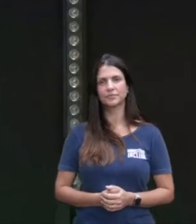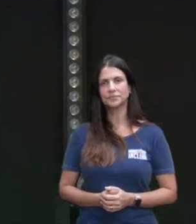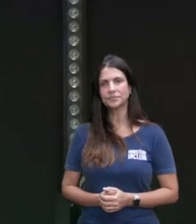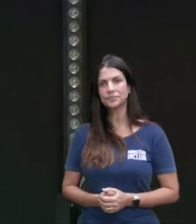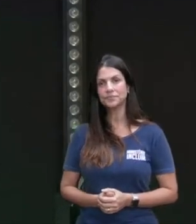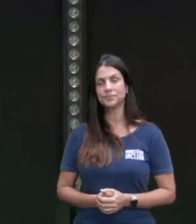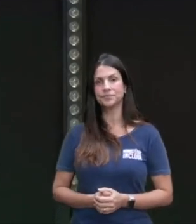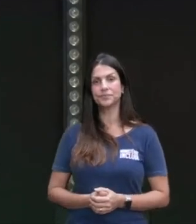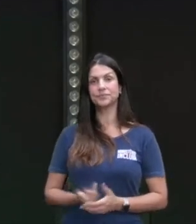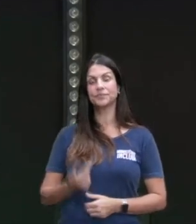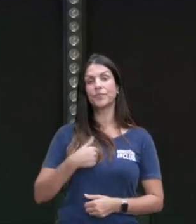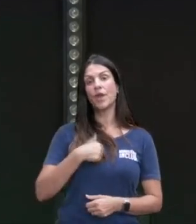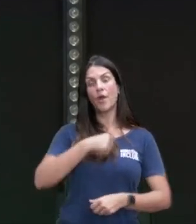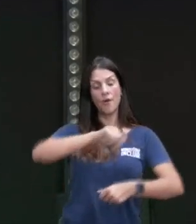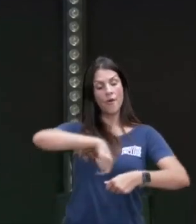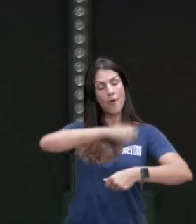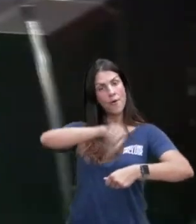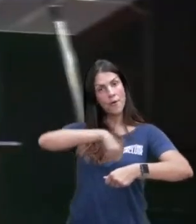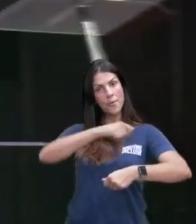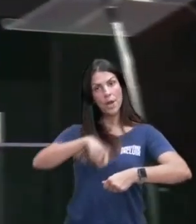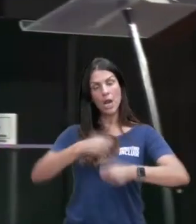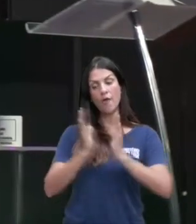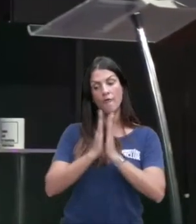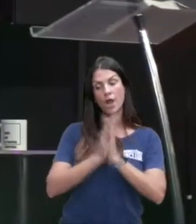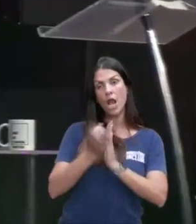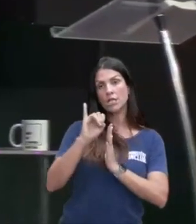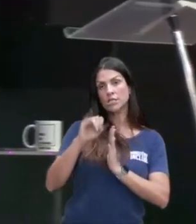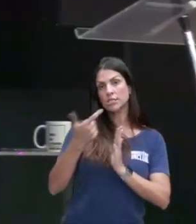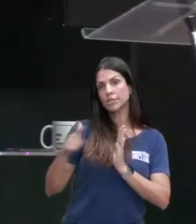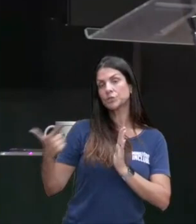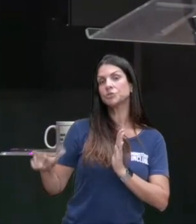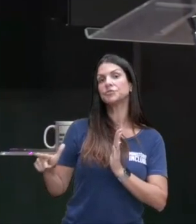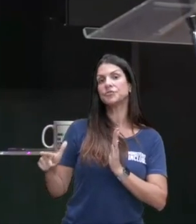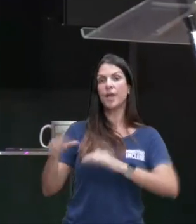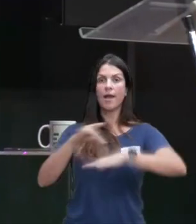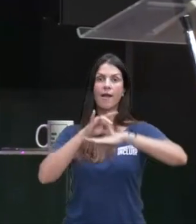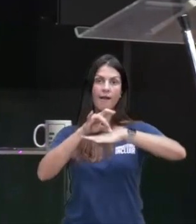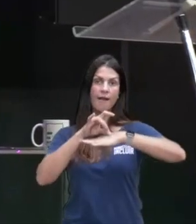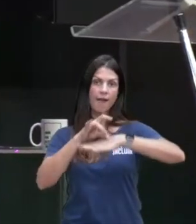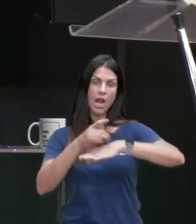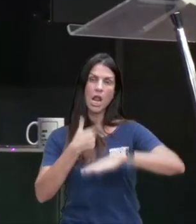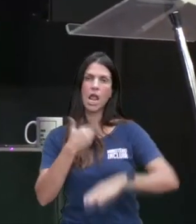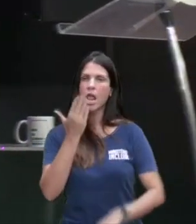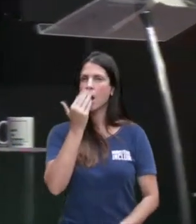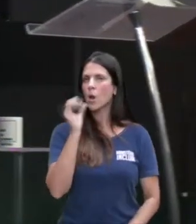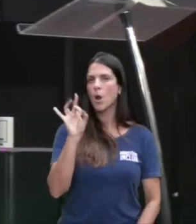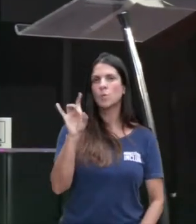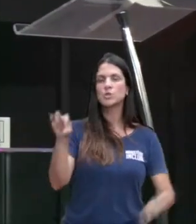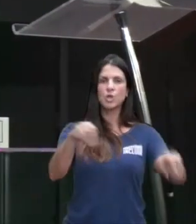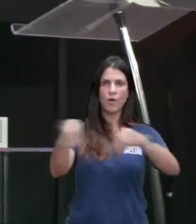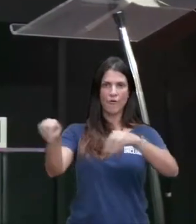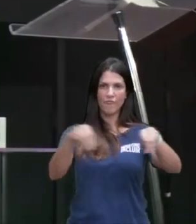e eu vou lá eu vou lá se não tiver carne eu como só farinha vou jogar um molho de